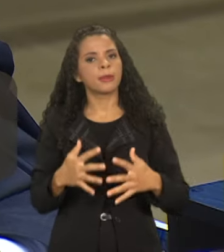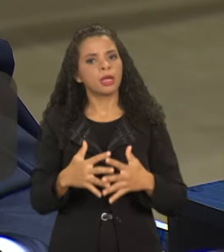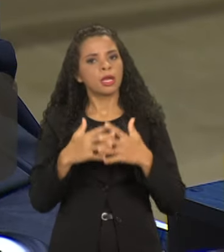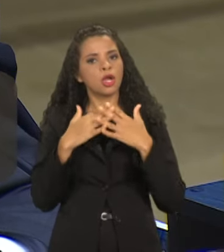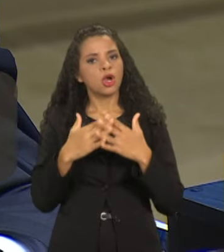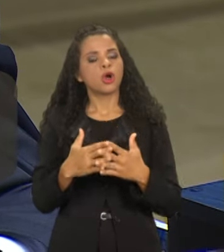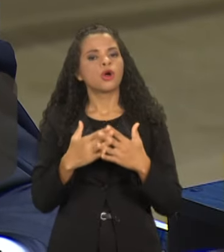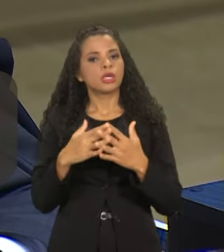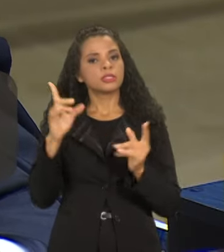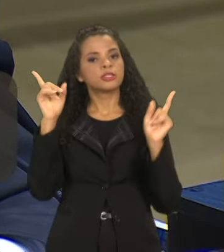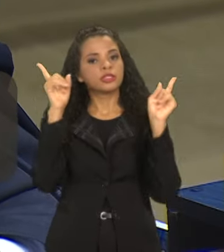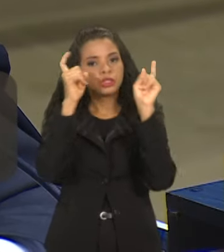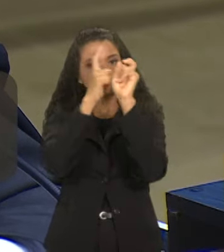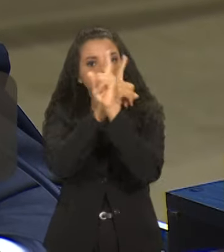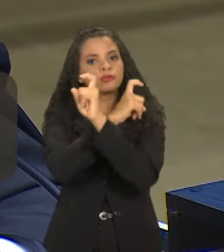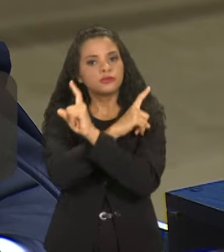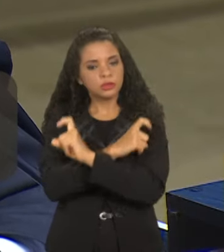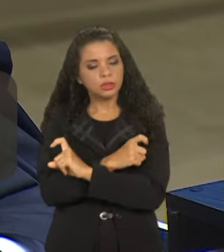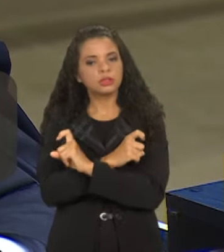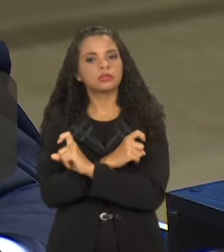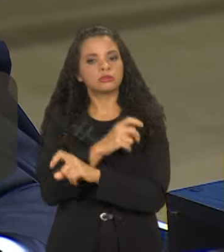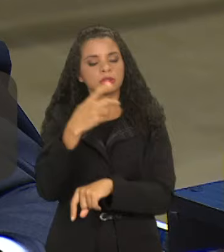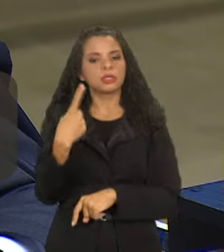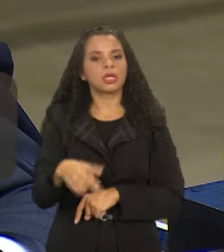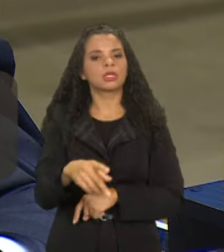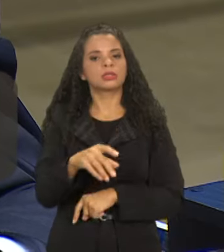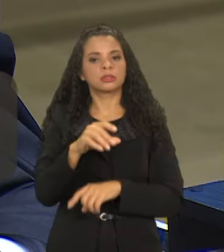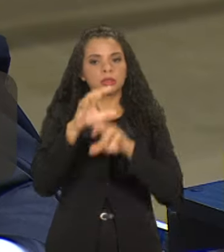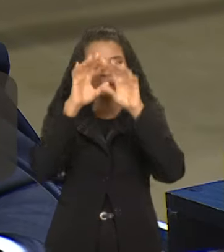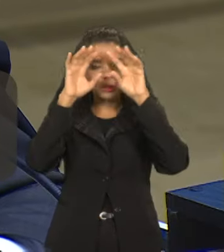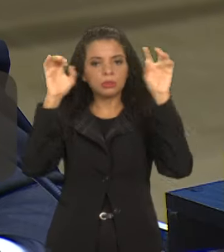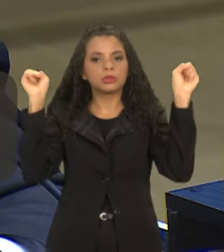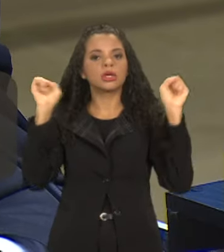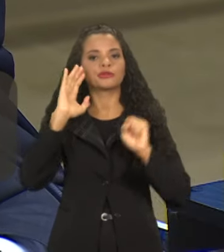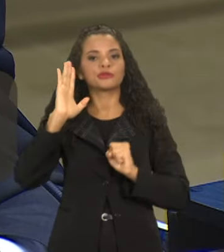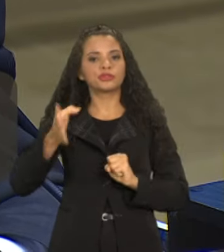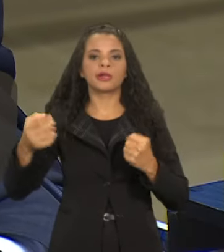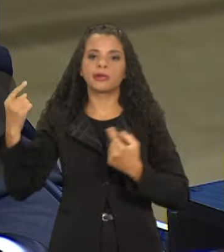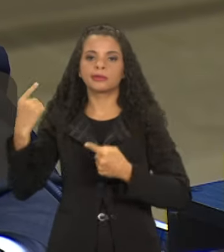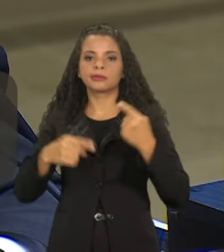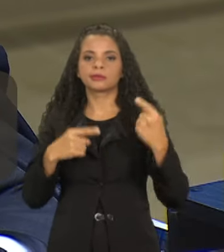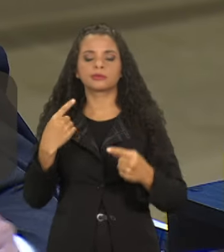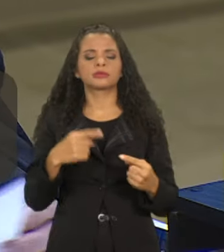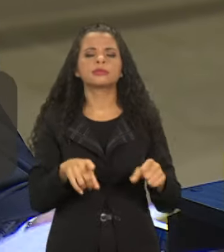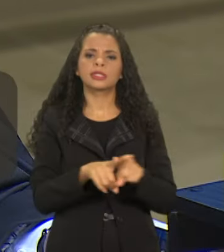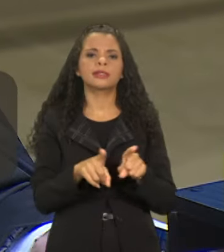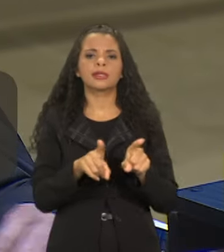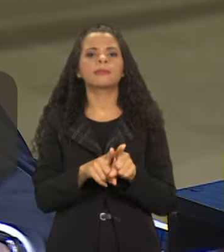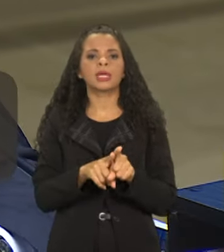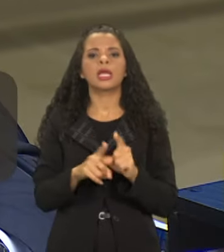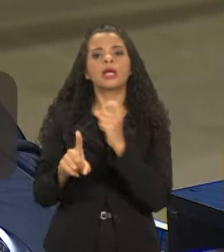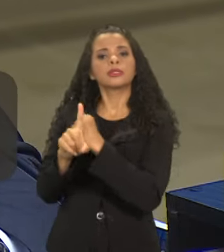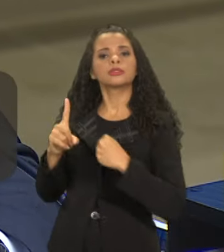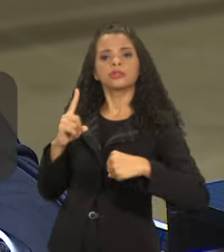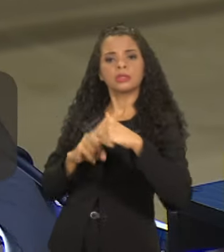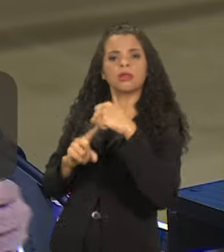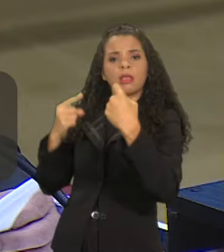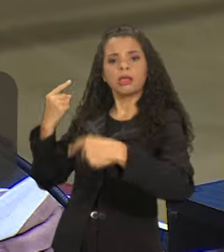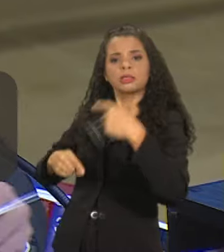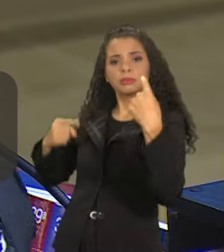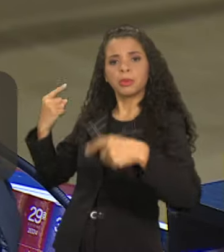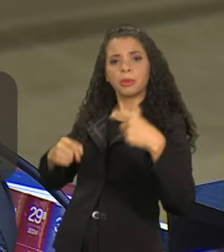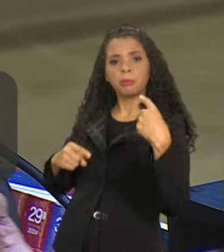quais este tribunal tem se debruçado e o debate público, de um modo geral. Com muito